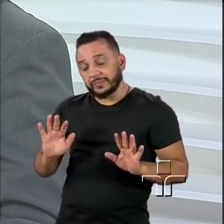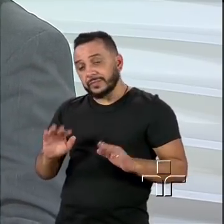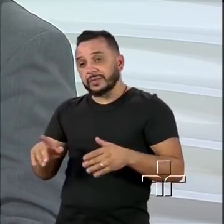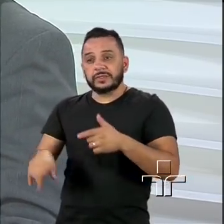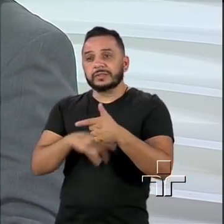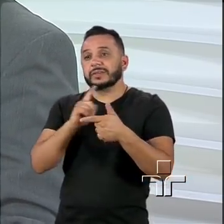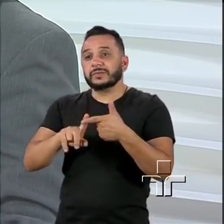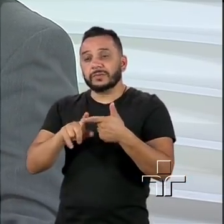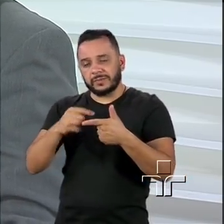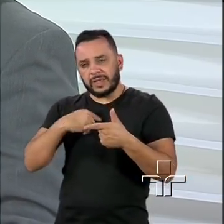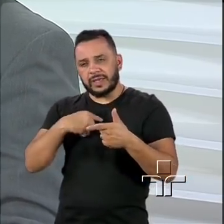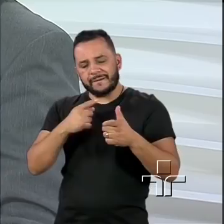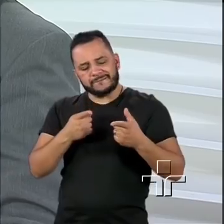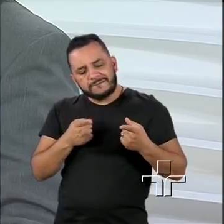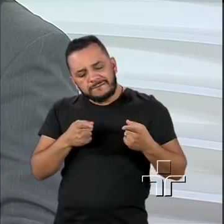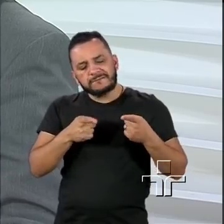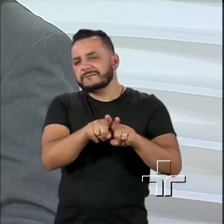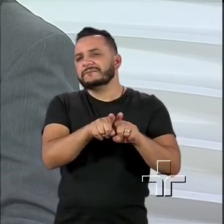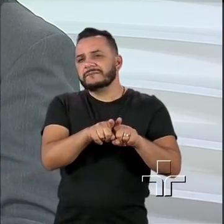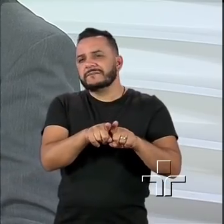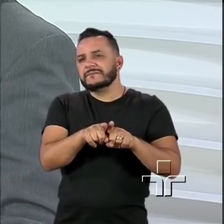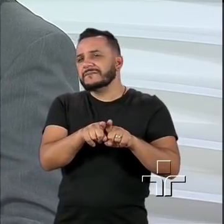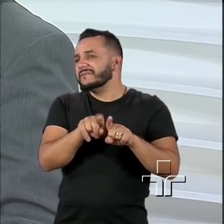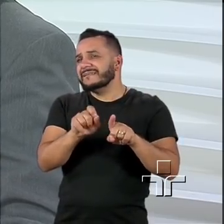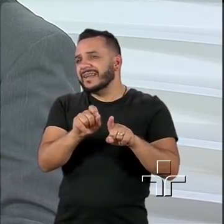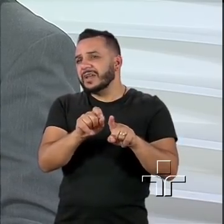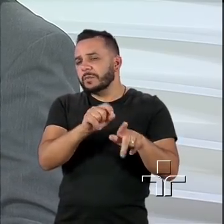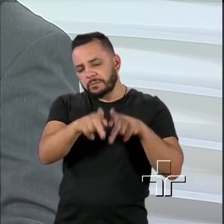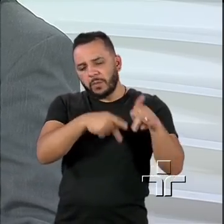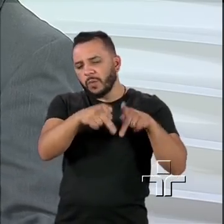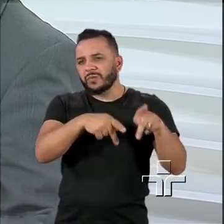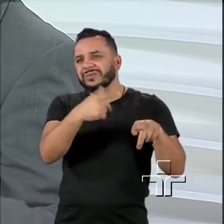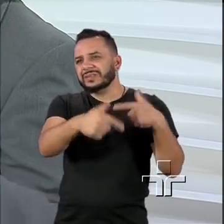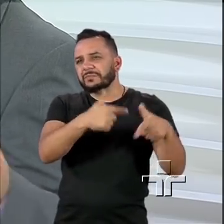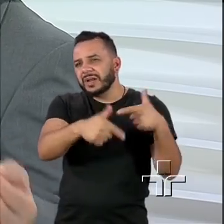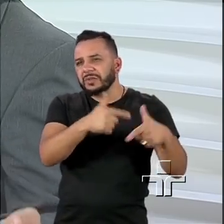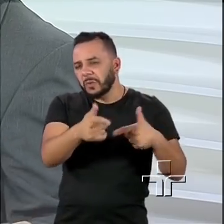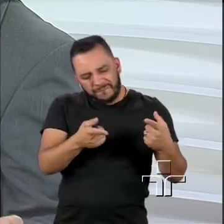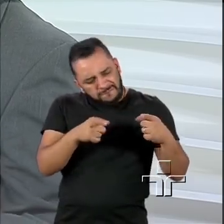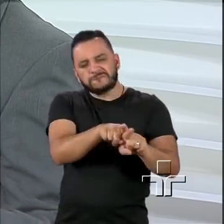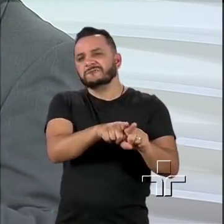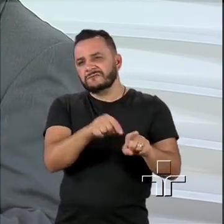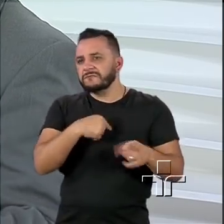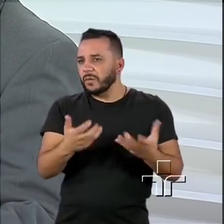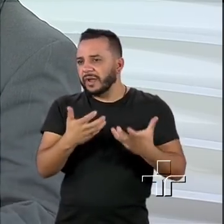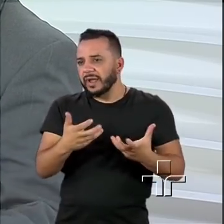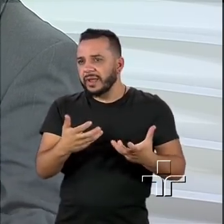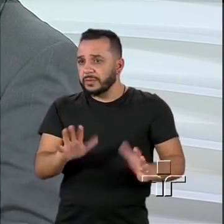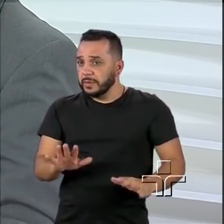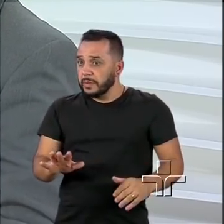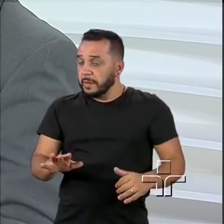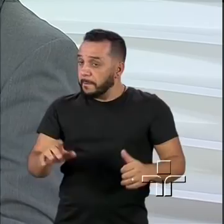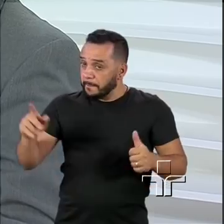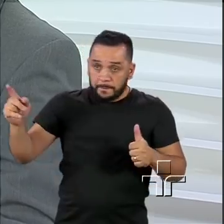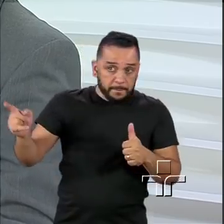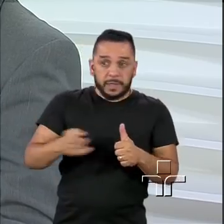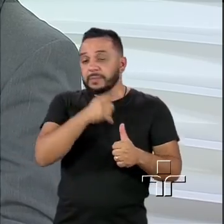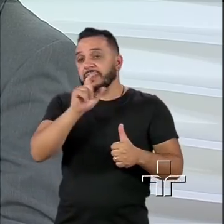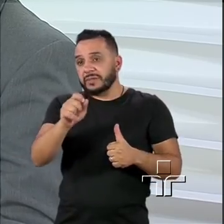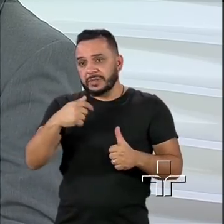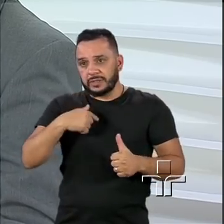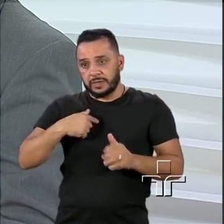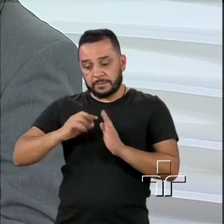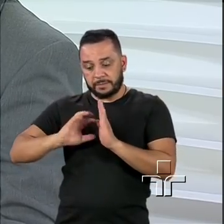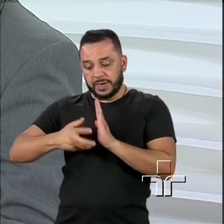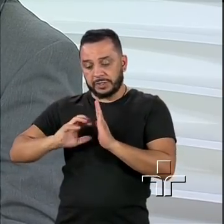minha aliança prioritária é com o povo trabalhador. Pela primeira vez, uma candidatura do nosso partido sai